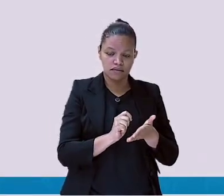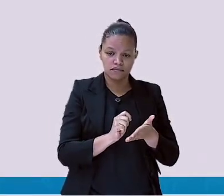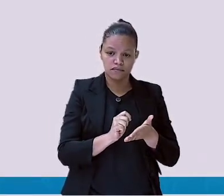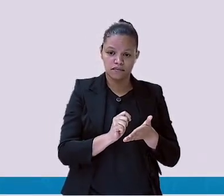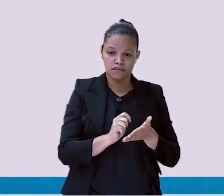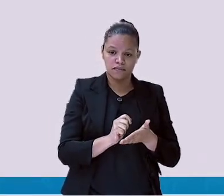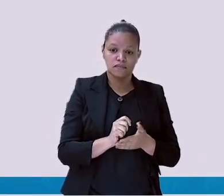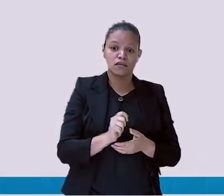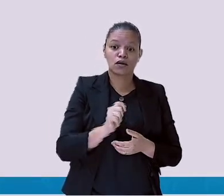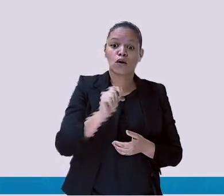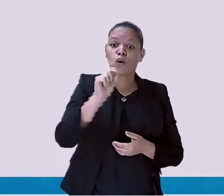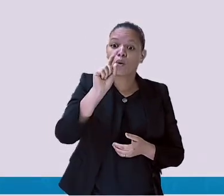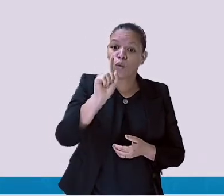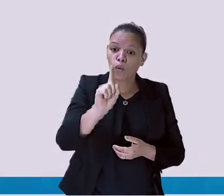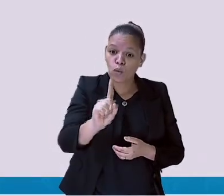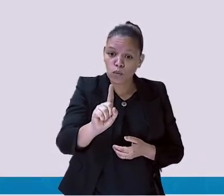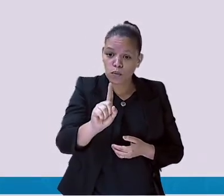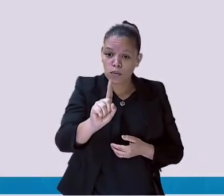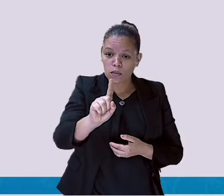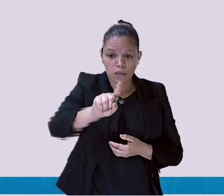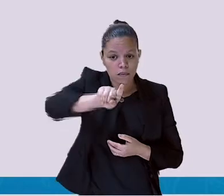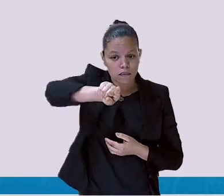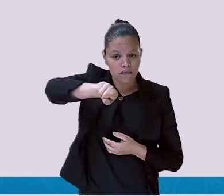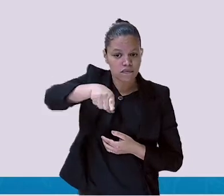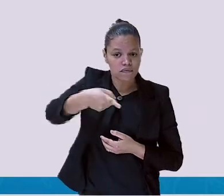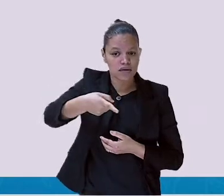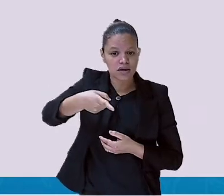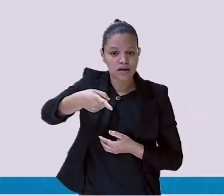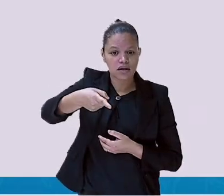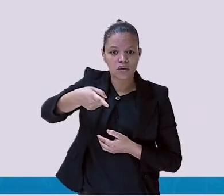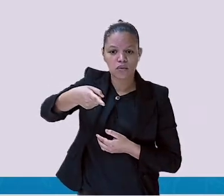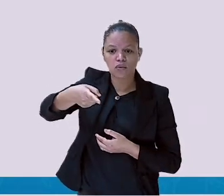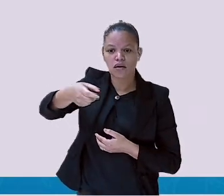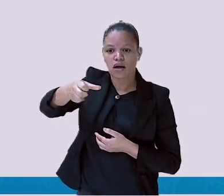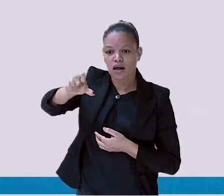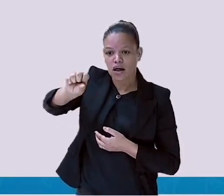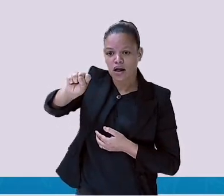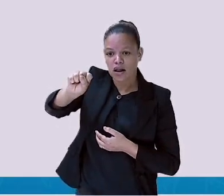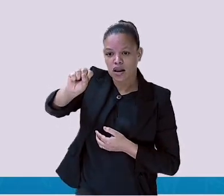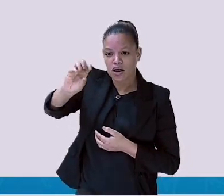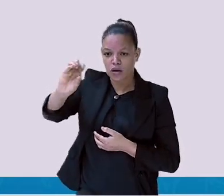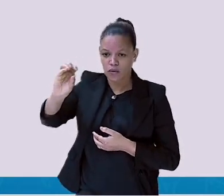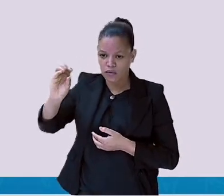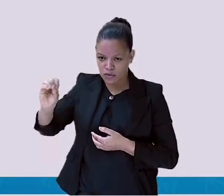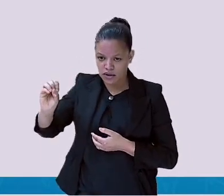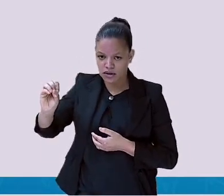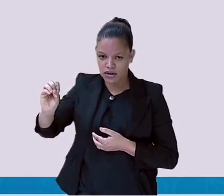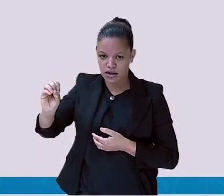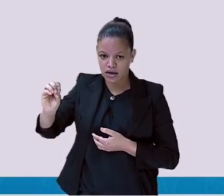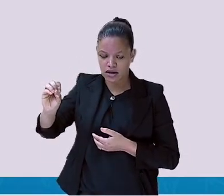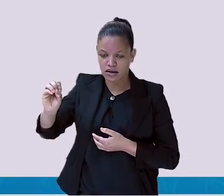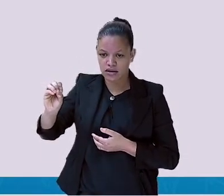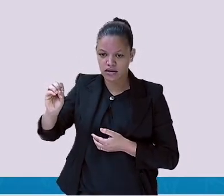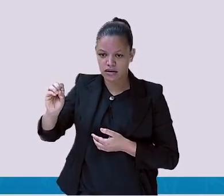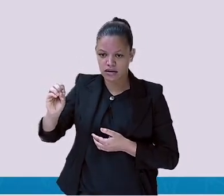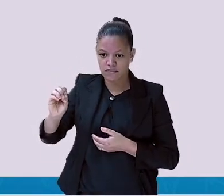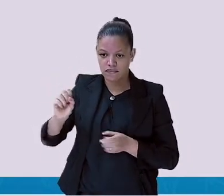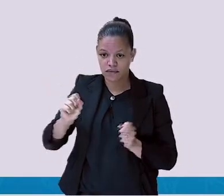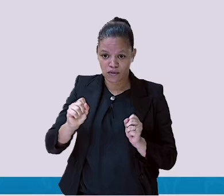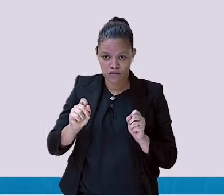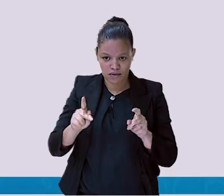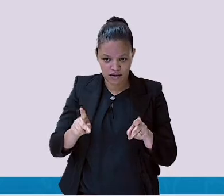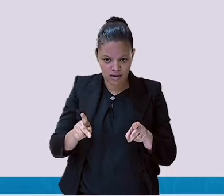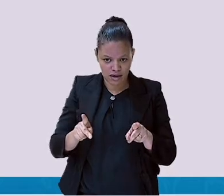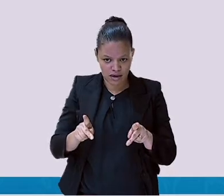1,80 m. E o que predomina não é o número que vem aqui antes da vírgula? E esse número que vem antes aqui da